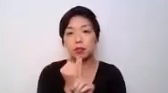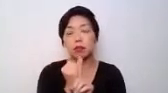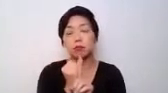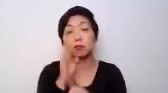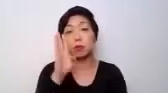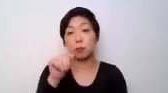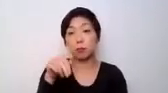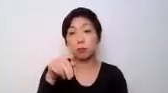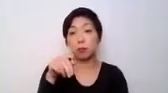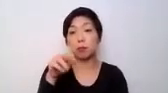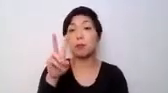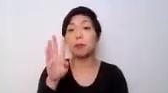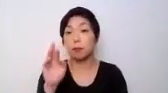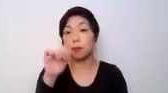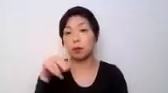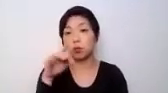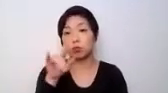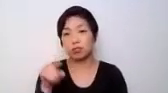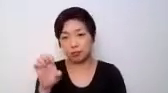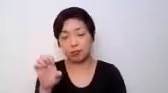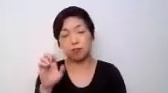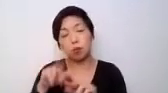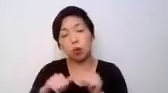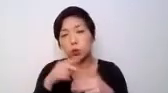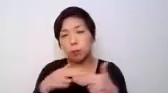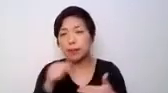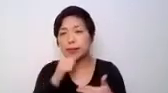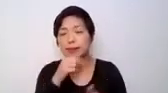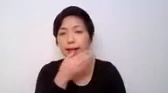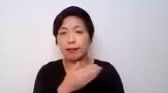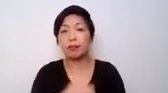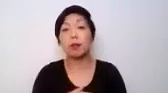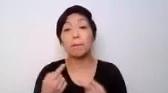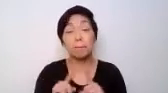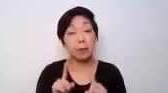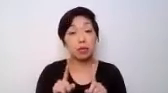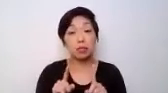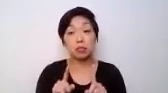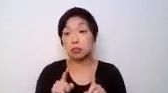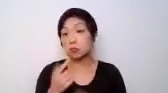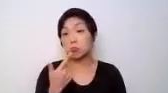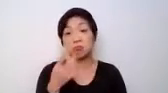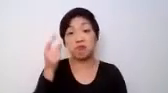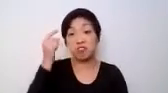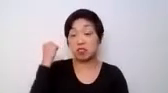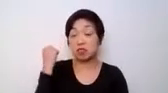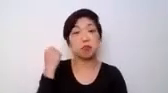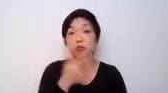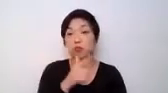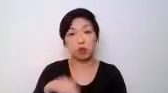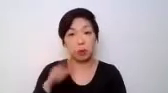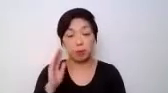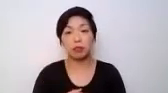pelas peças que estão ali mas esse portão ele é inexistente já há muitos anos as fotos